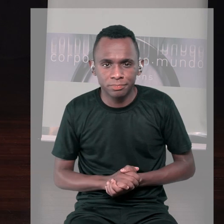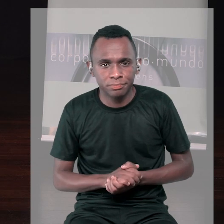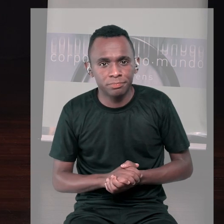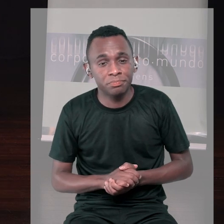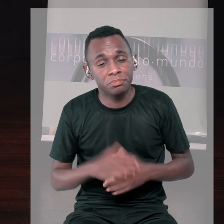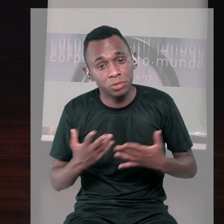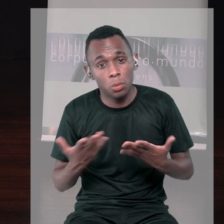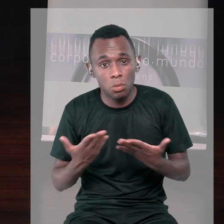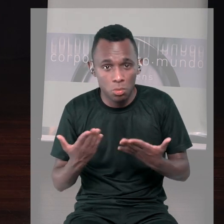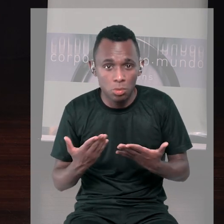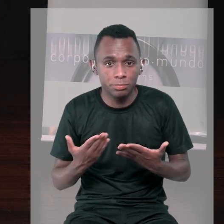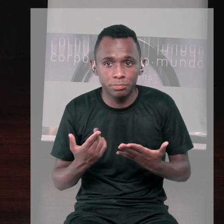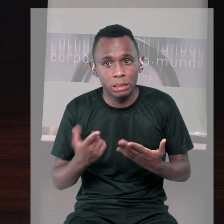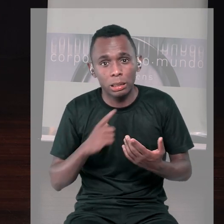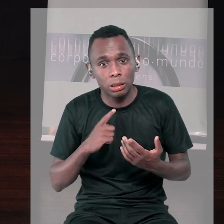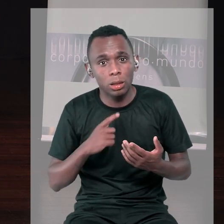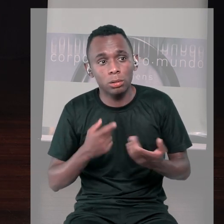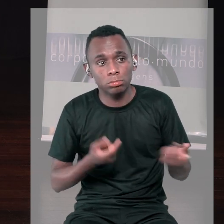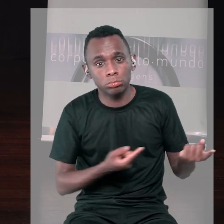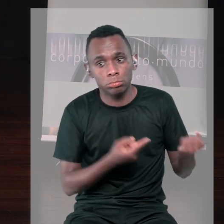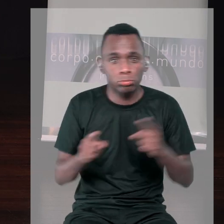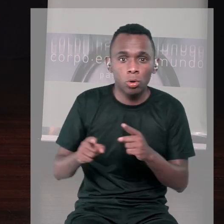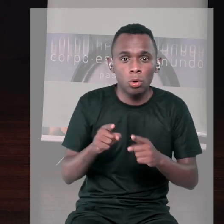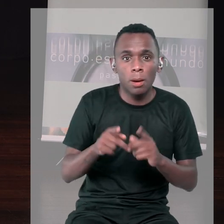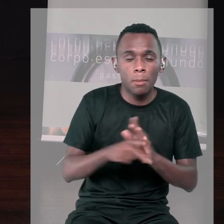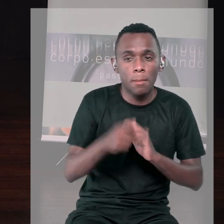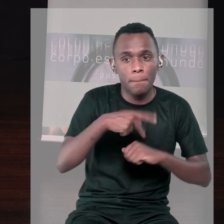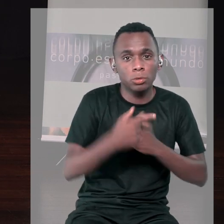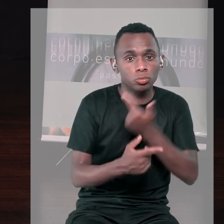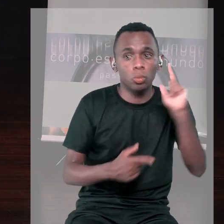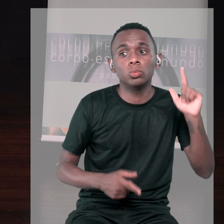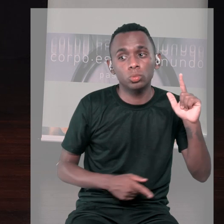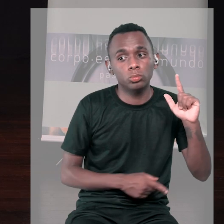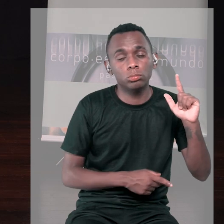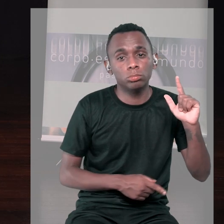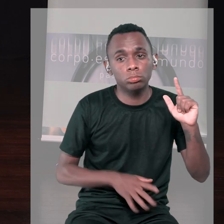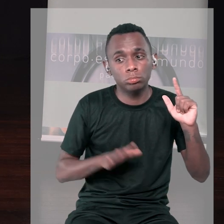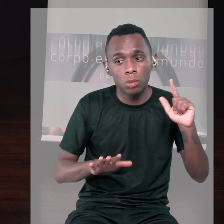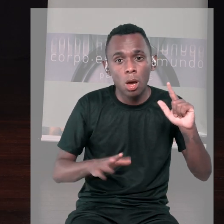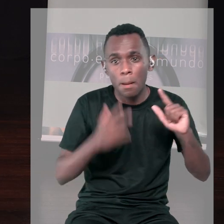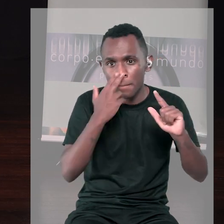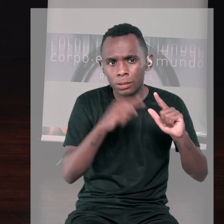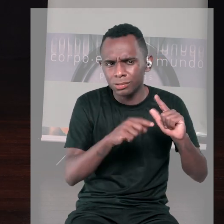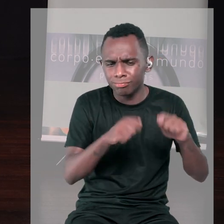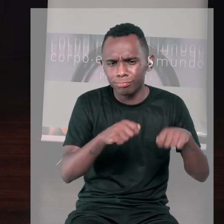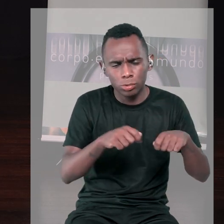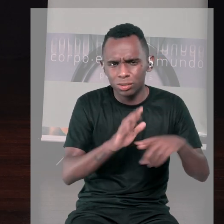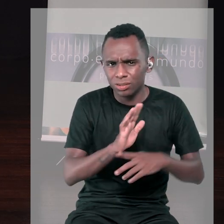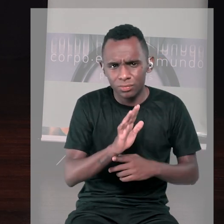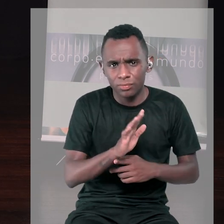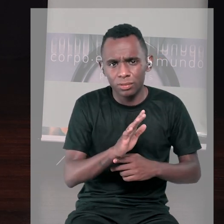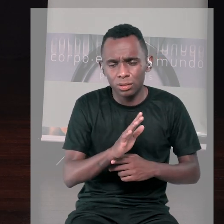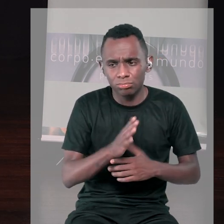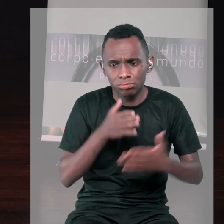Bom, agora você tem uma contraofensiva ucraniana que parece não ser capaz de